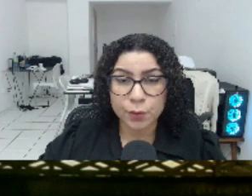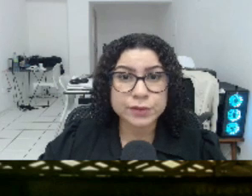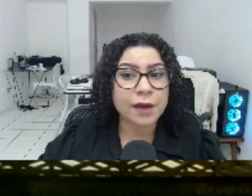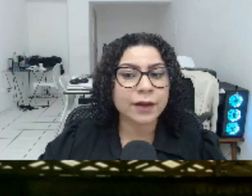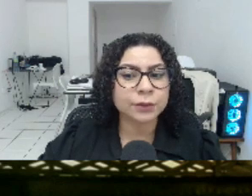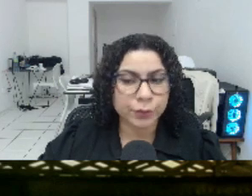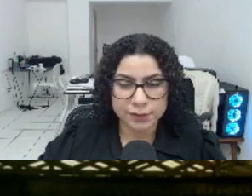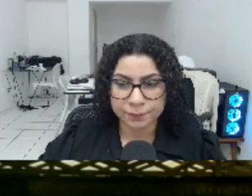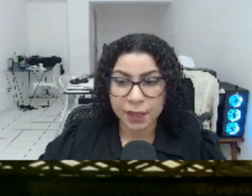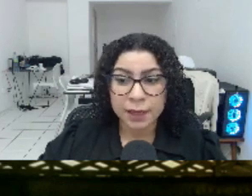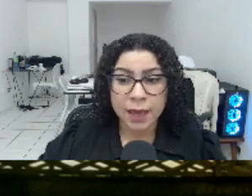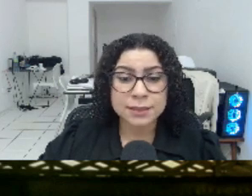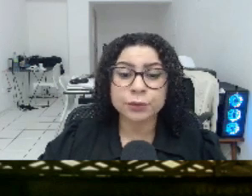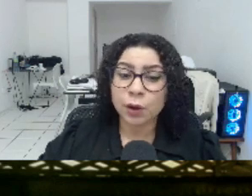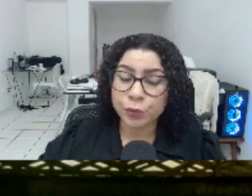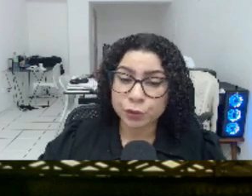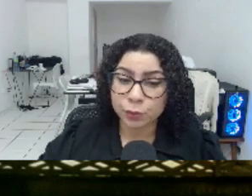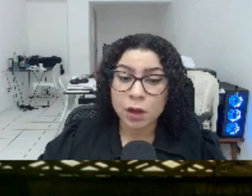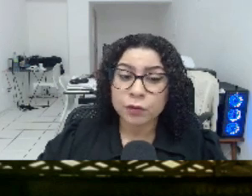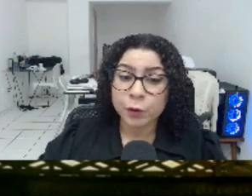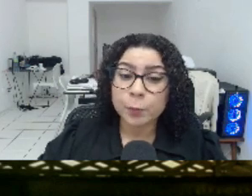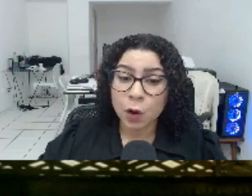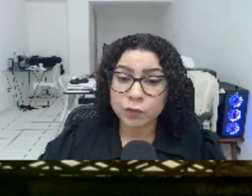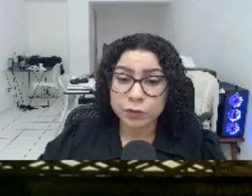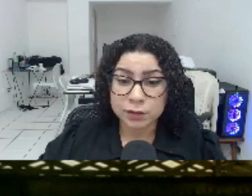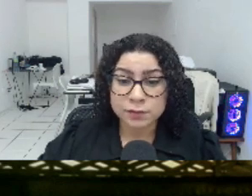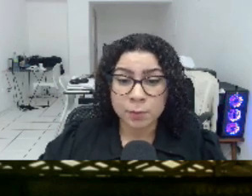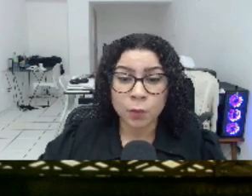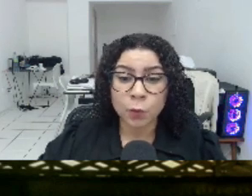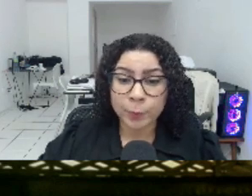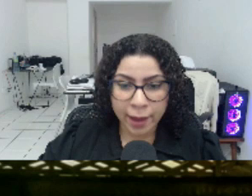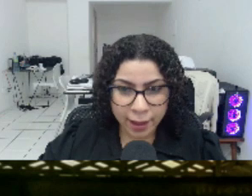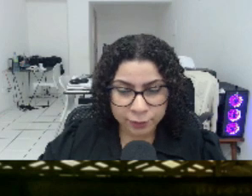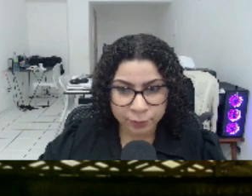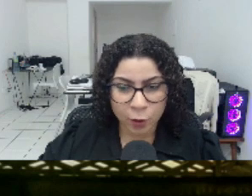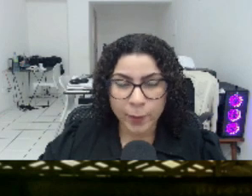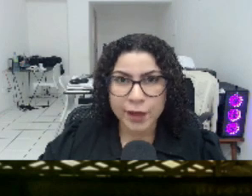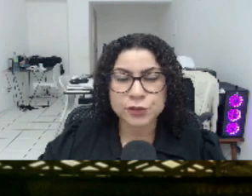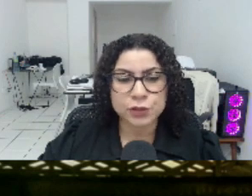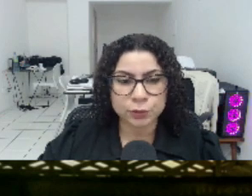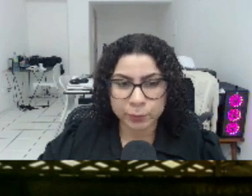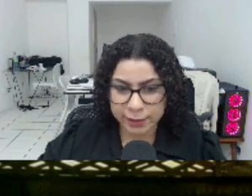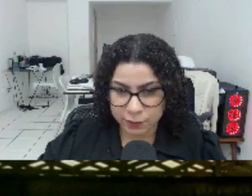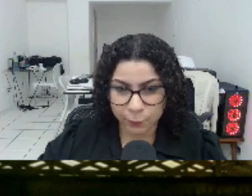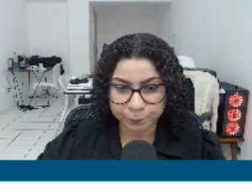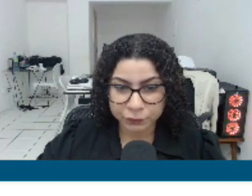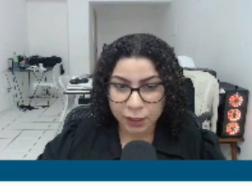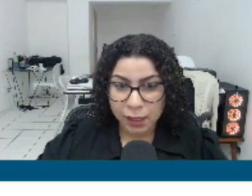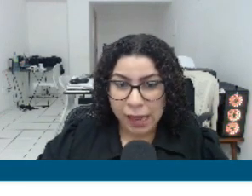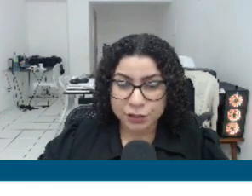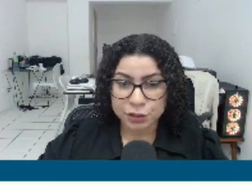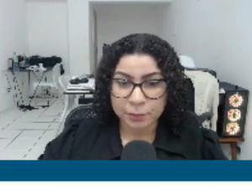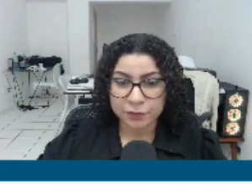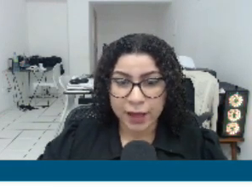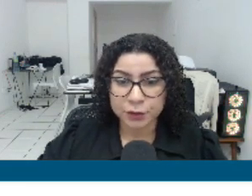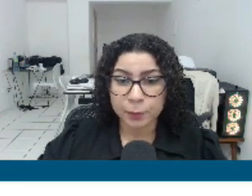valores conservadores e ressaltou que foi o povo que transformou o PL no maior partido do Brasil.